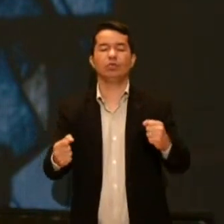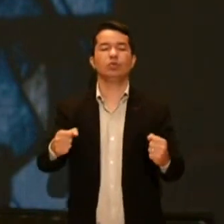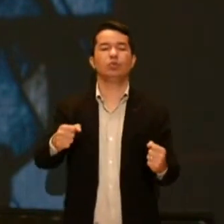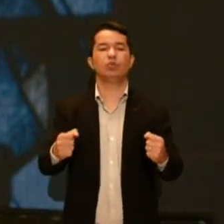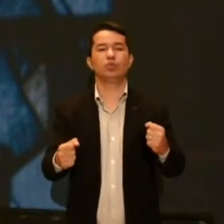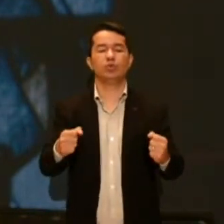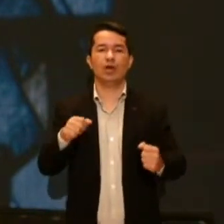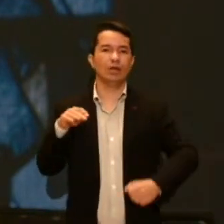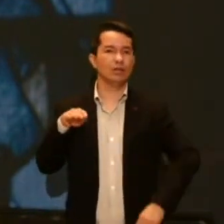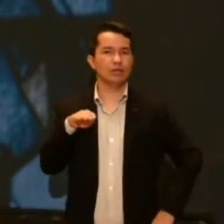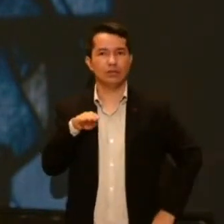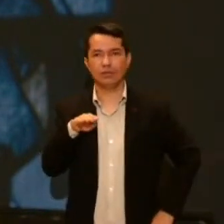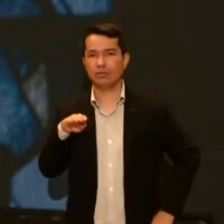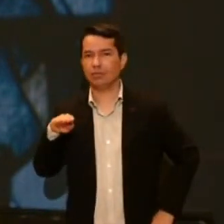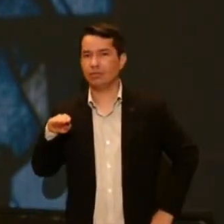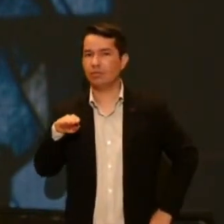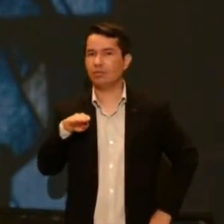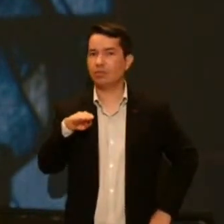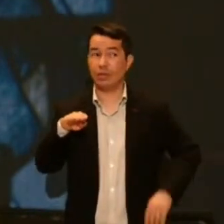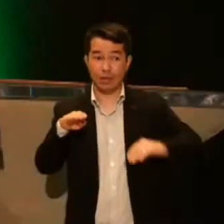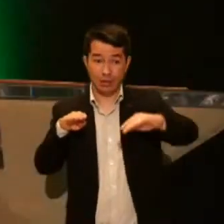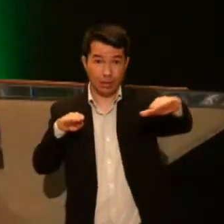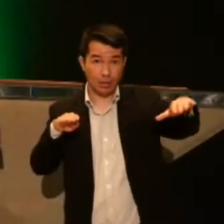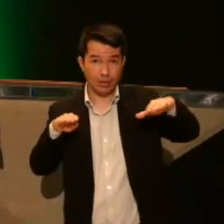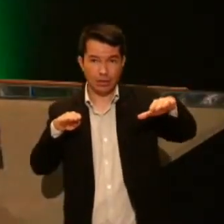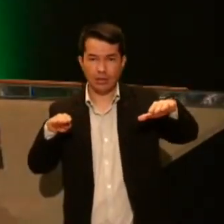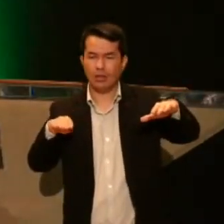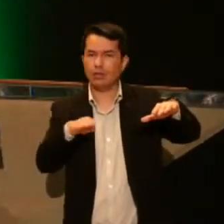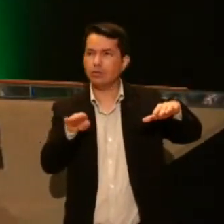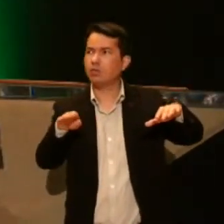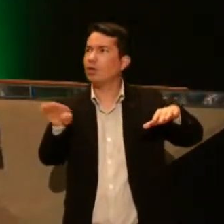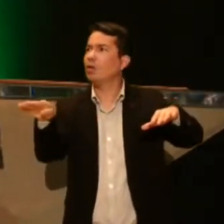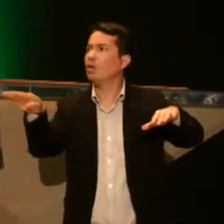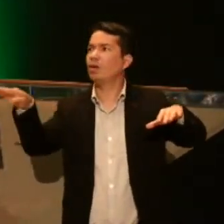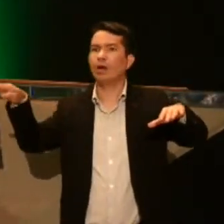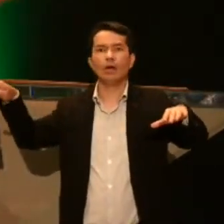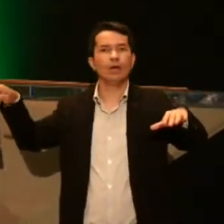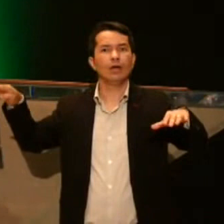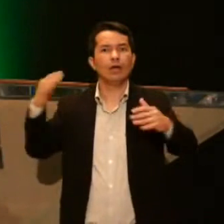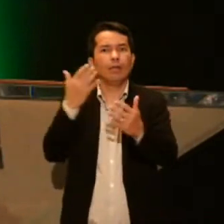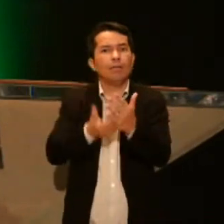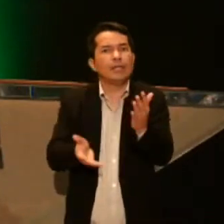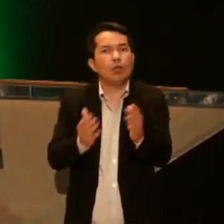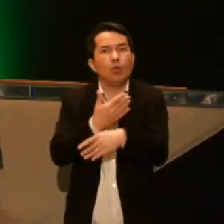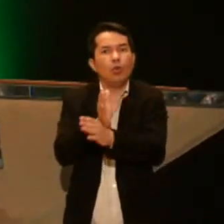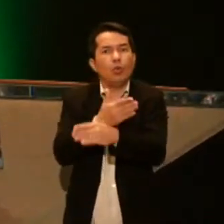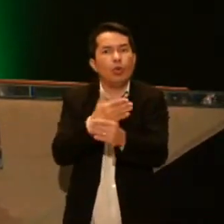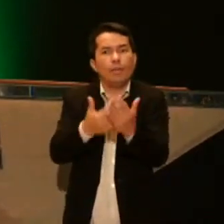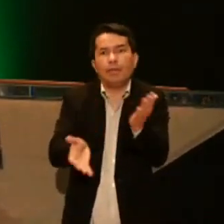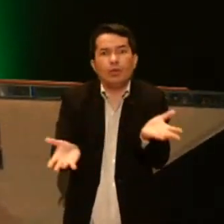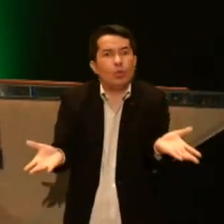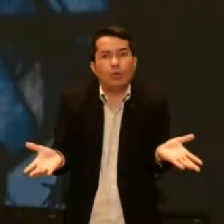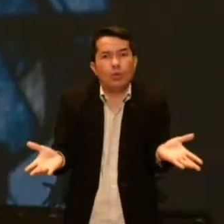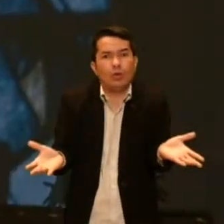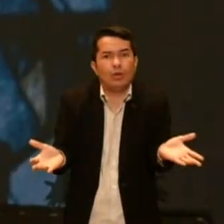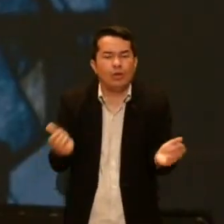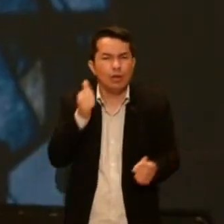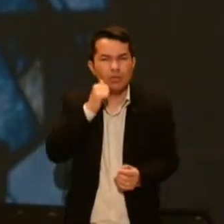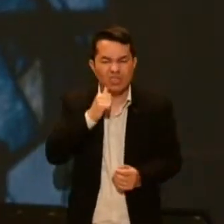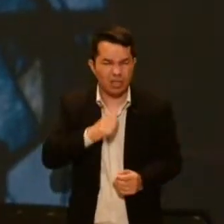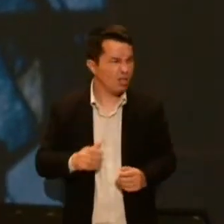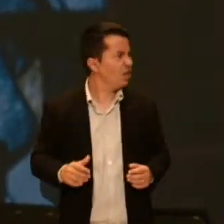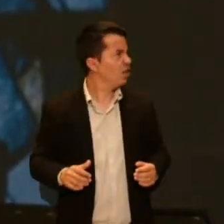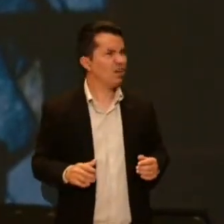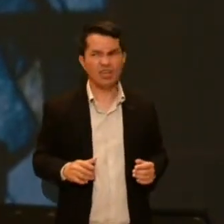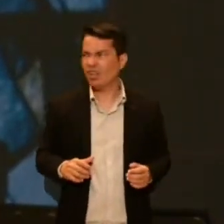daquele lugar. E ela se perdeu. E ela chegou num determinado lugar e disse assim: mas o que